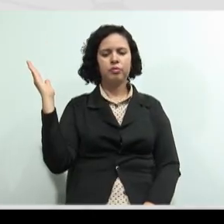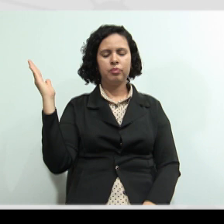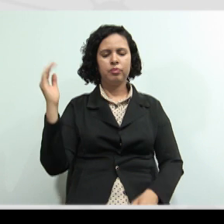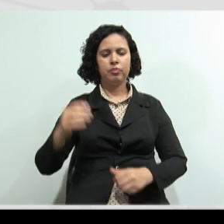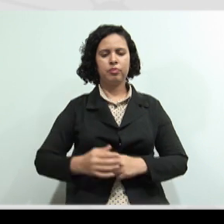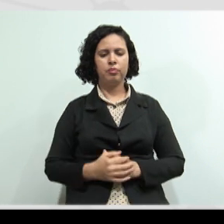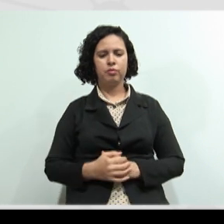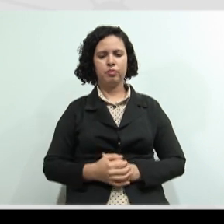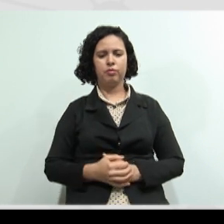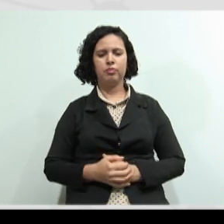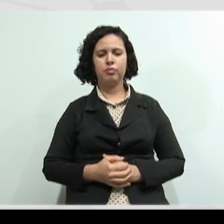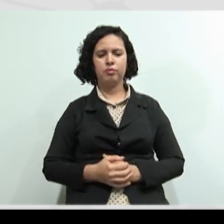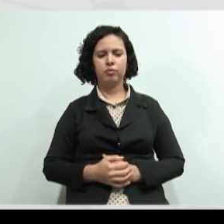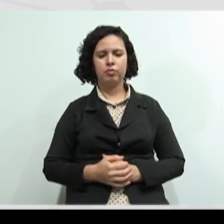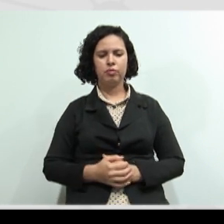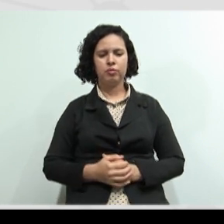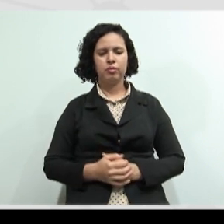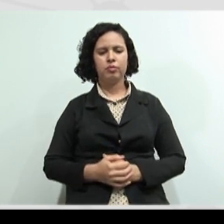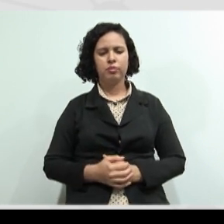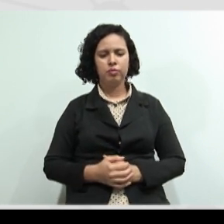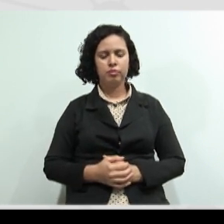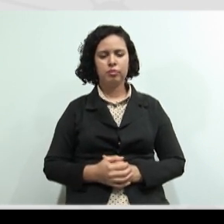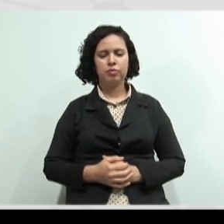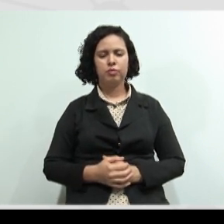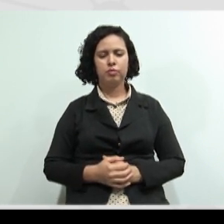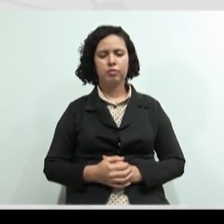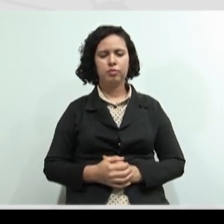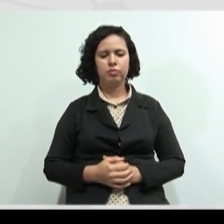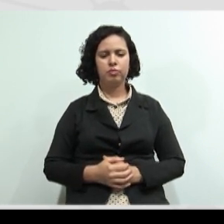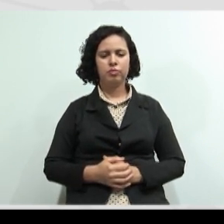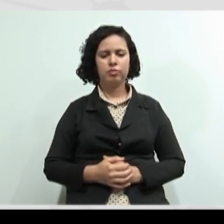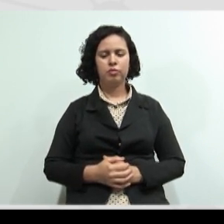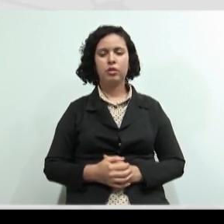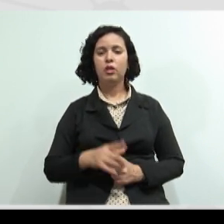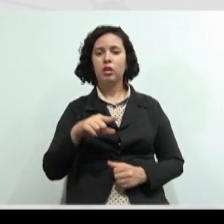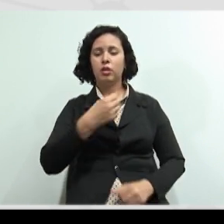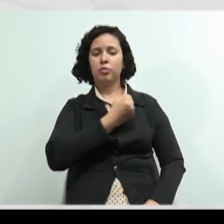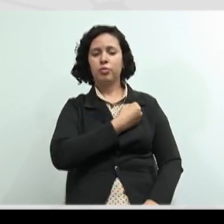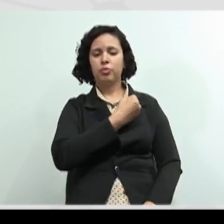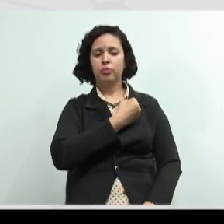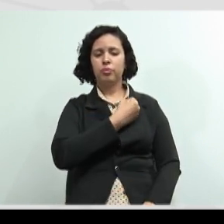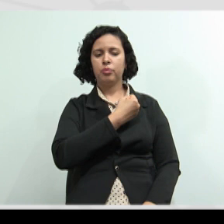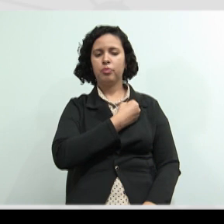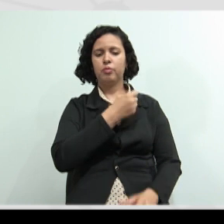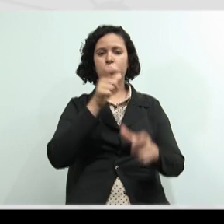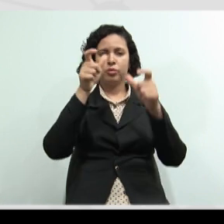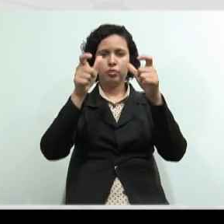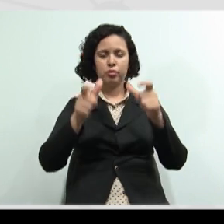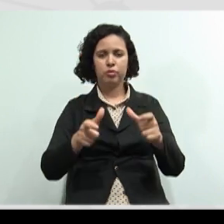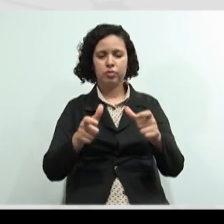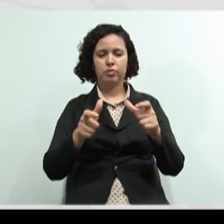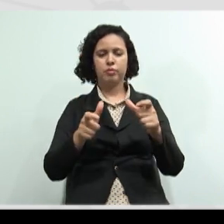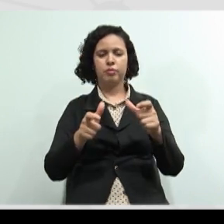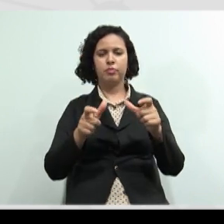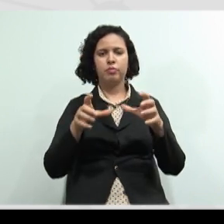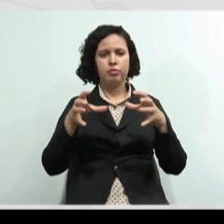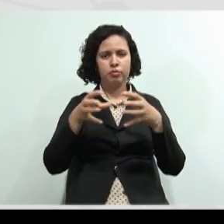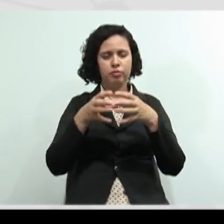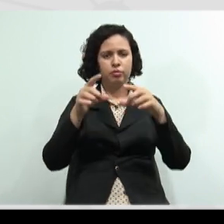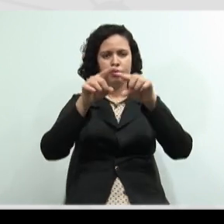vocês. A gente vai ver, então, em dados, o número de estabelecimentos, número de